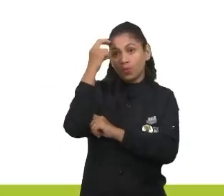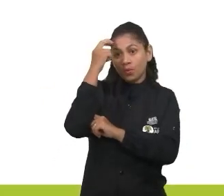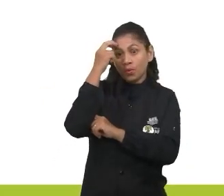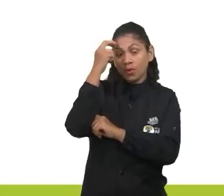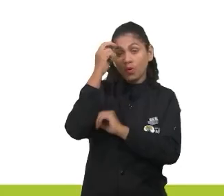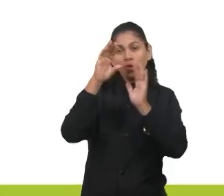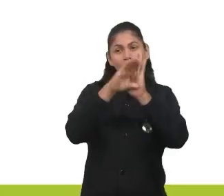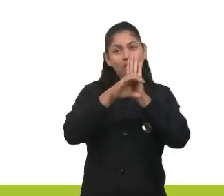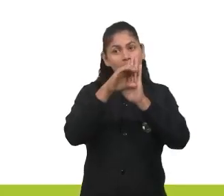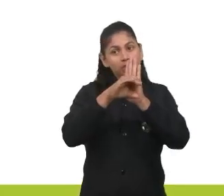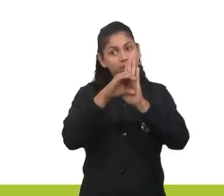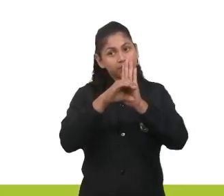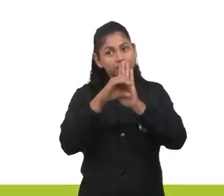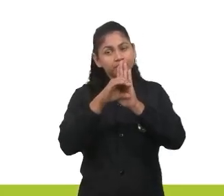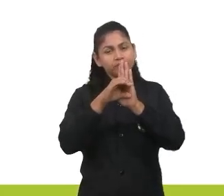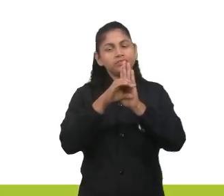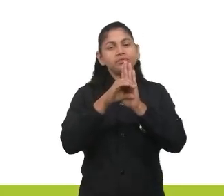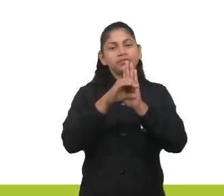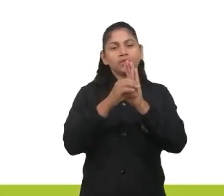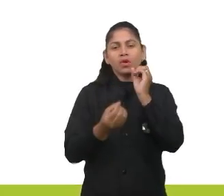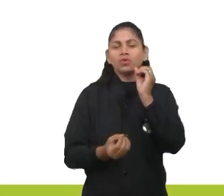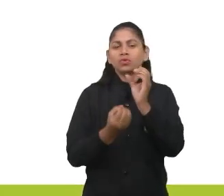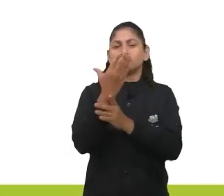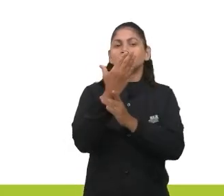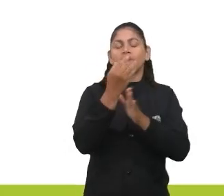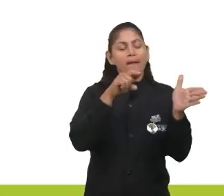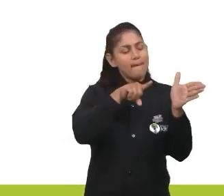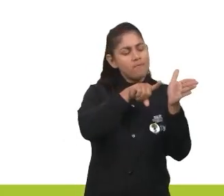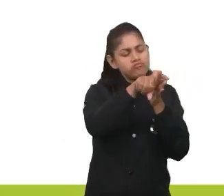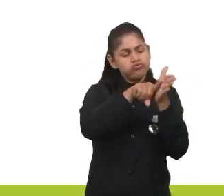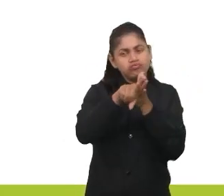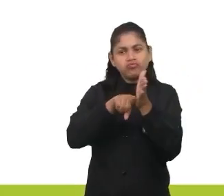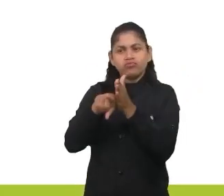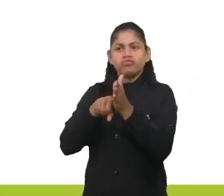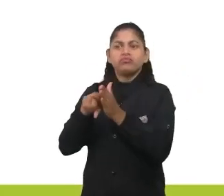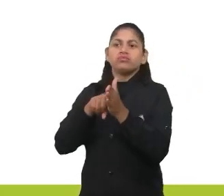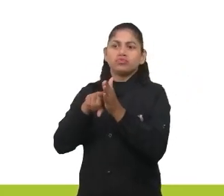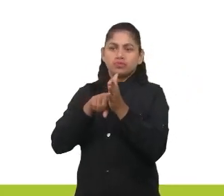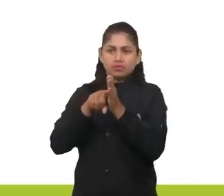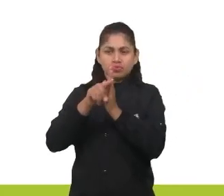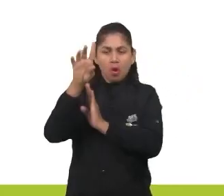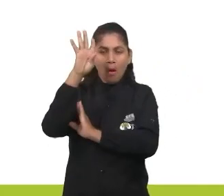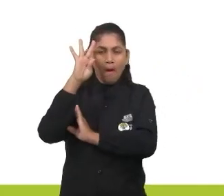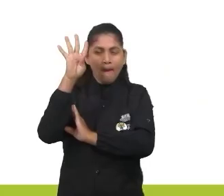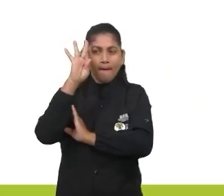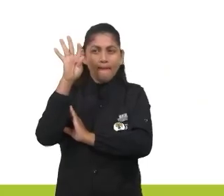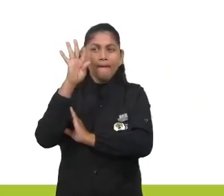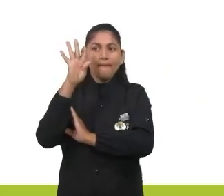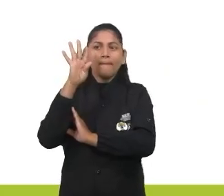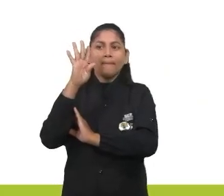conceito criado pelos pesquisadores Theodor Adorno e Max Horkheim, em